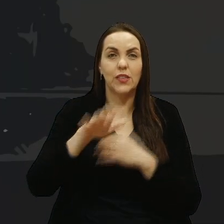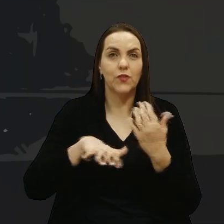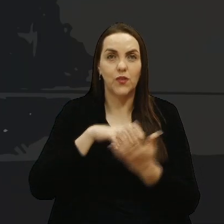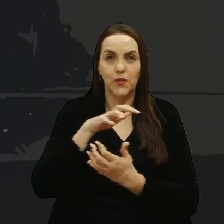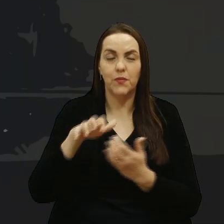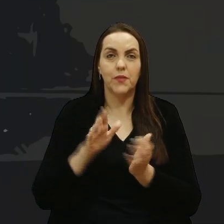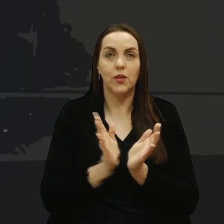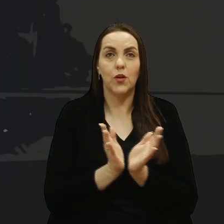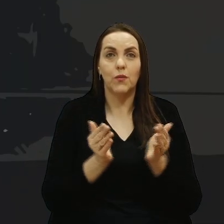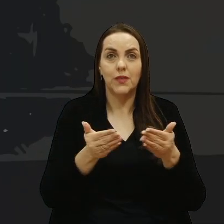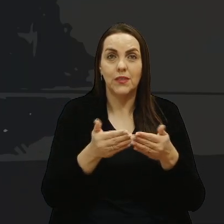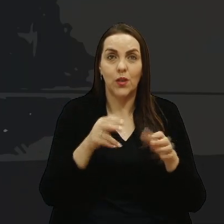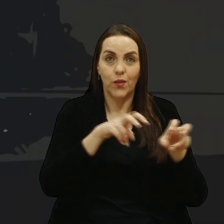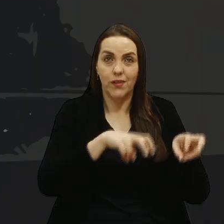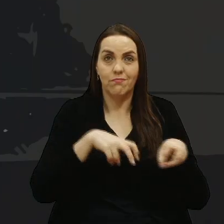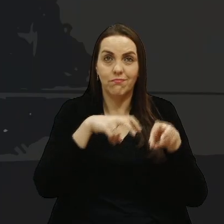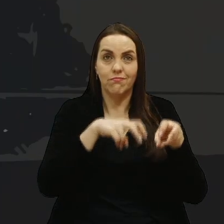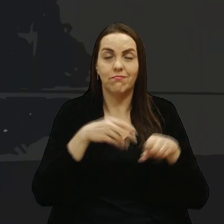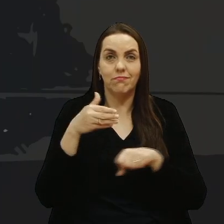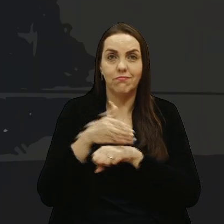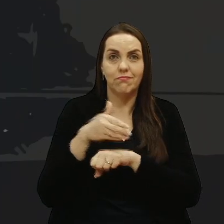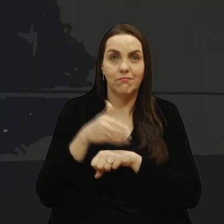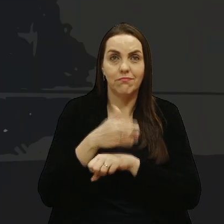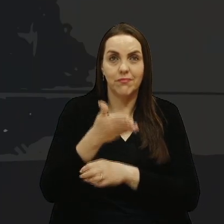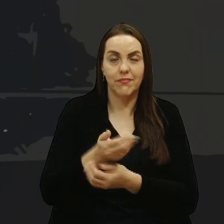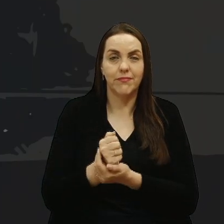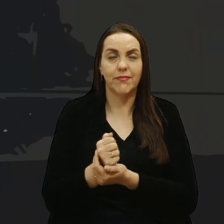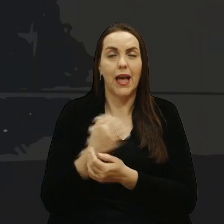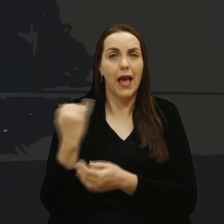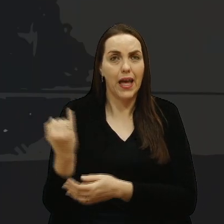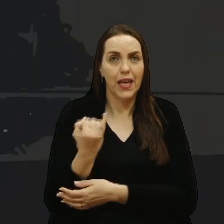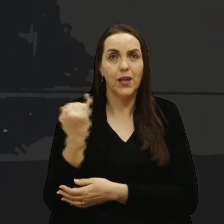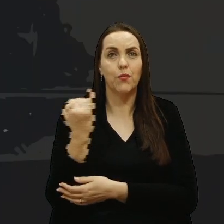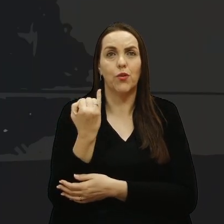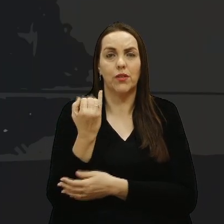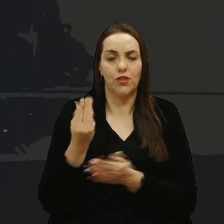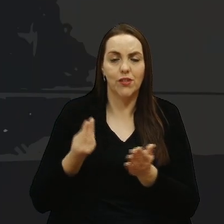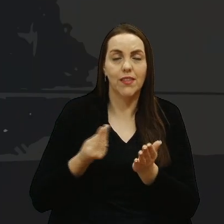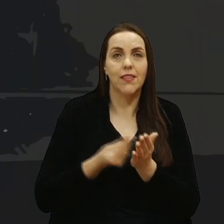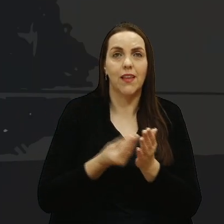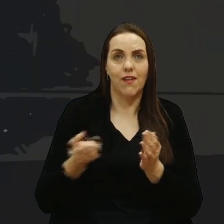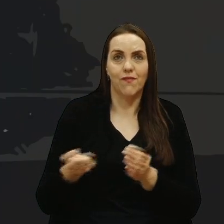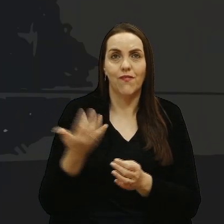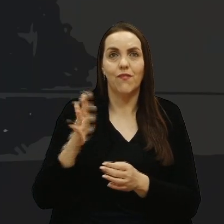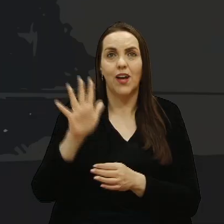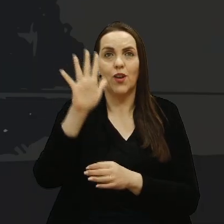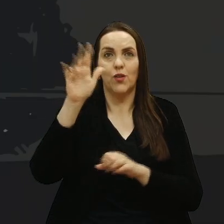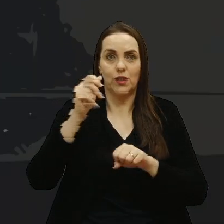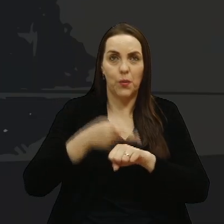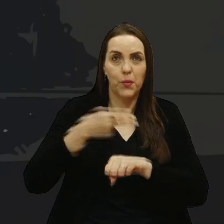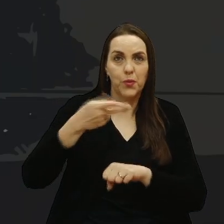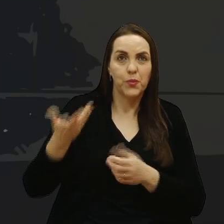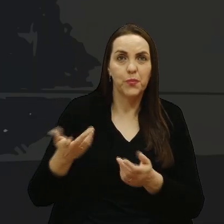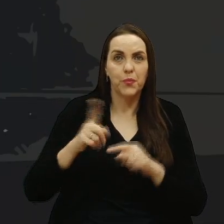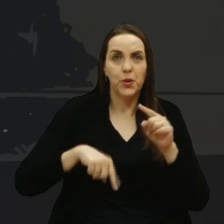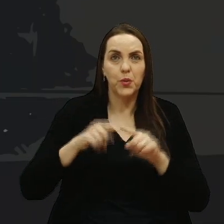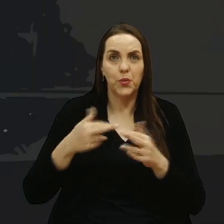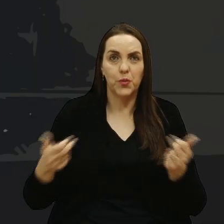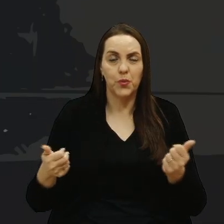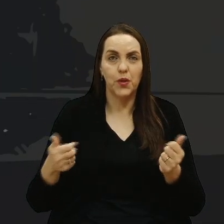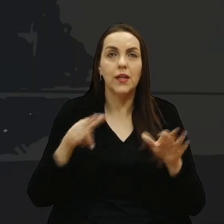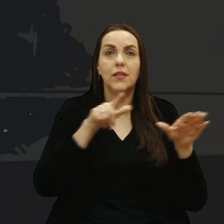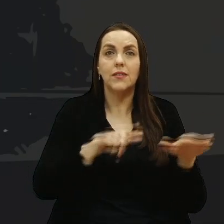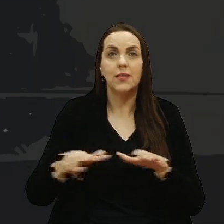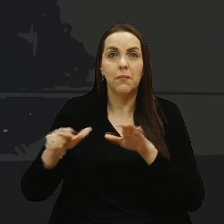da Agricultura, sabem da importância disso, de agregar o valor ao produto. Então, a Semana do Empreendedorismo é o quê? Inclusive, tem